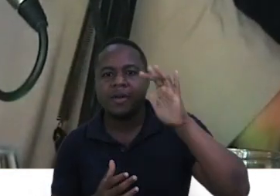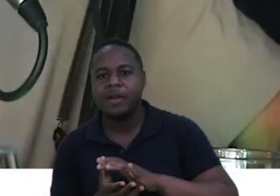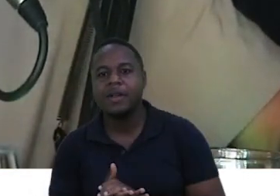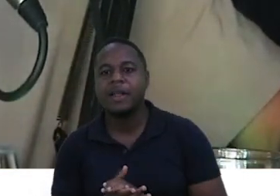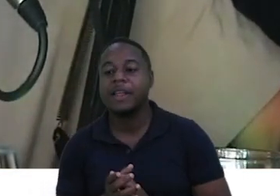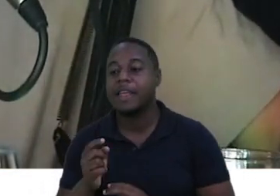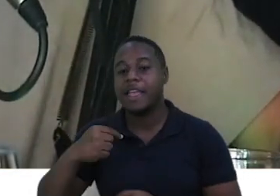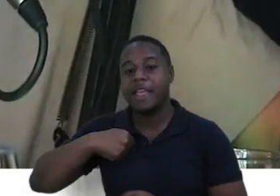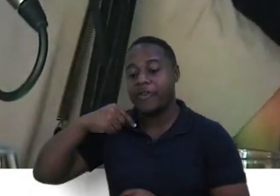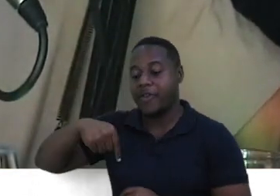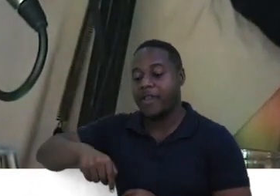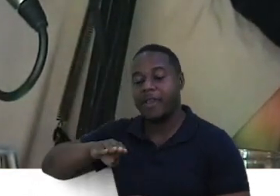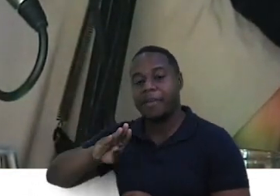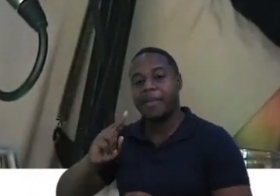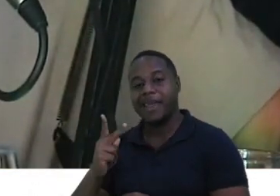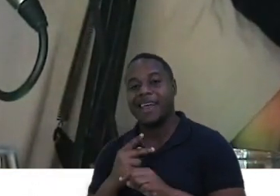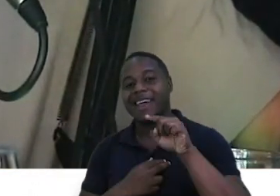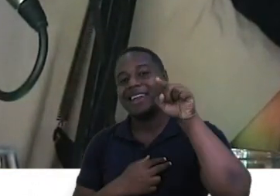BH, ele aqui.